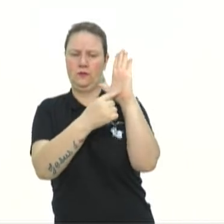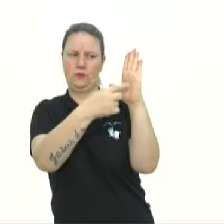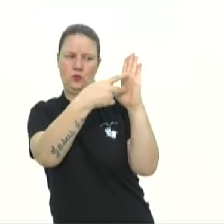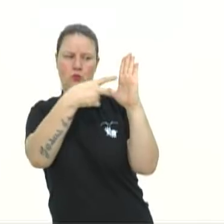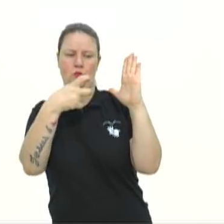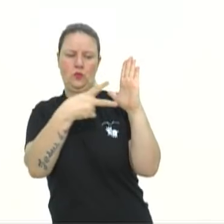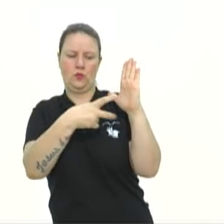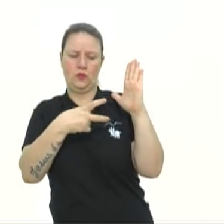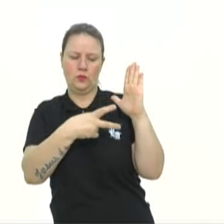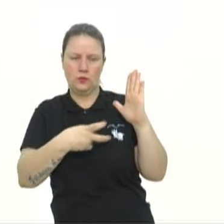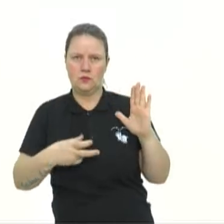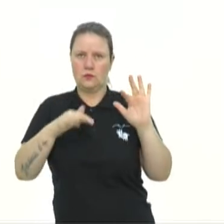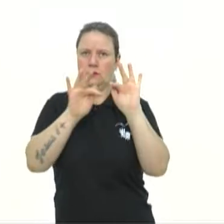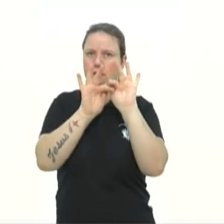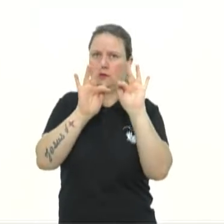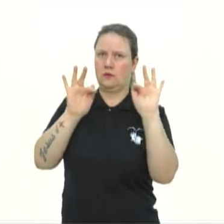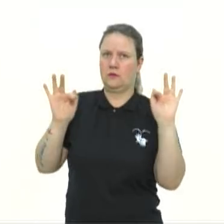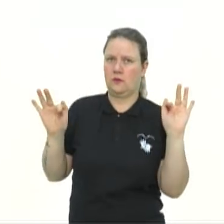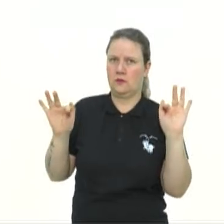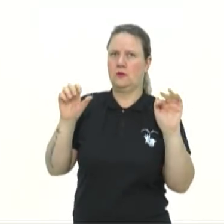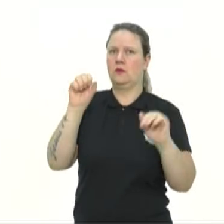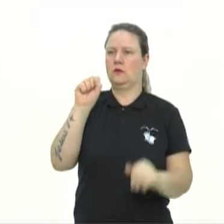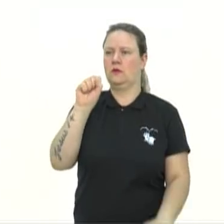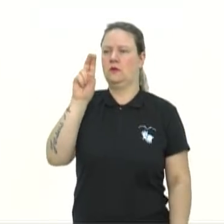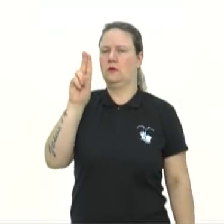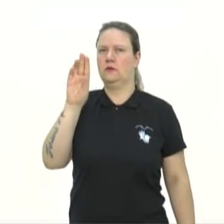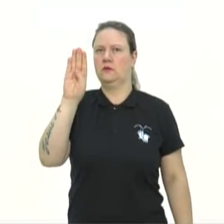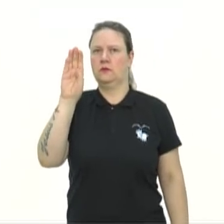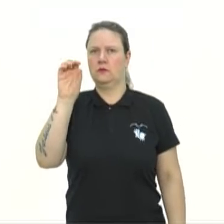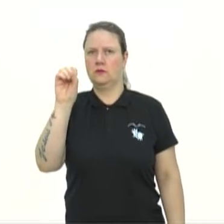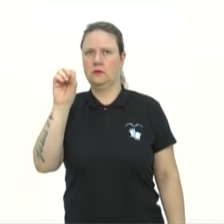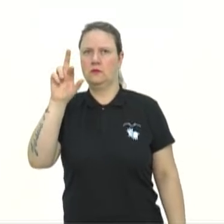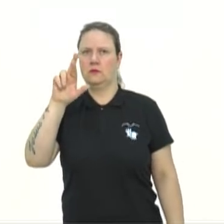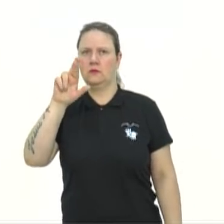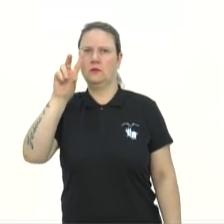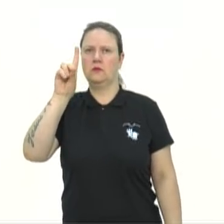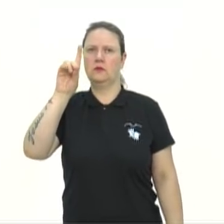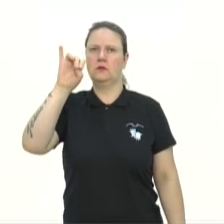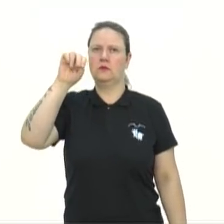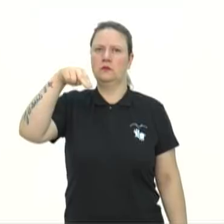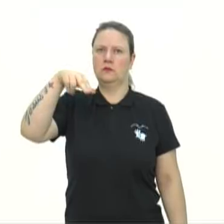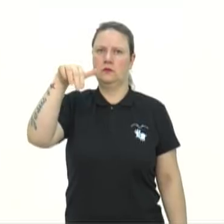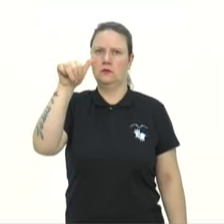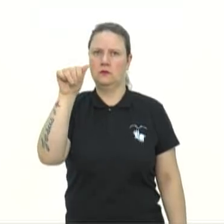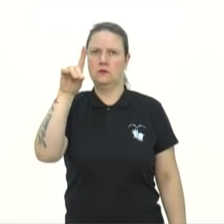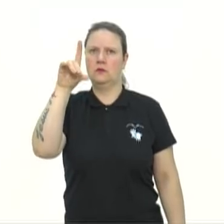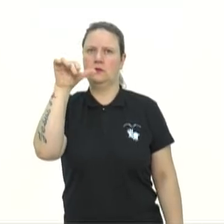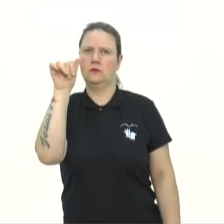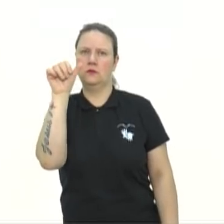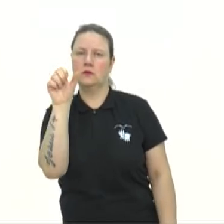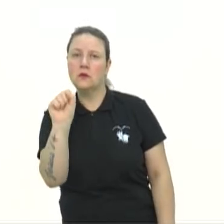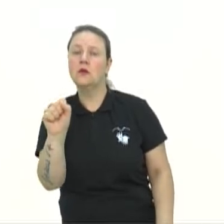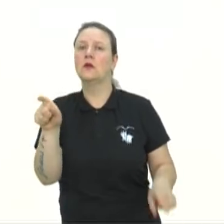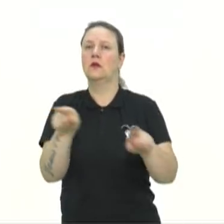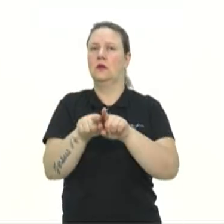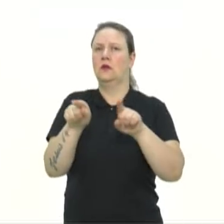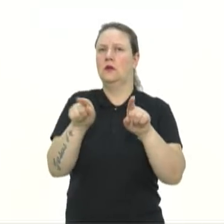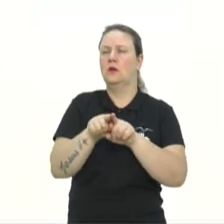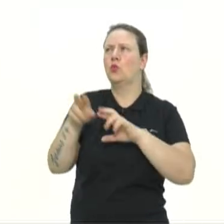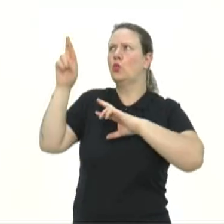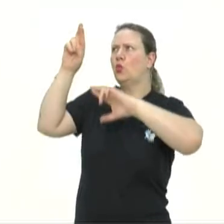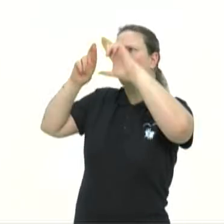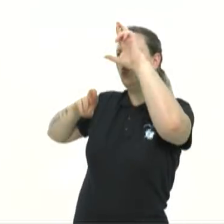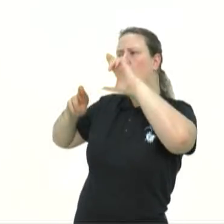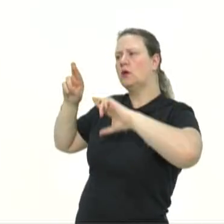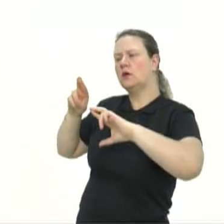reconhecer o uso das orações subordinadas adverbiais concessivas, conformativas e finais, analisar a atuação